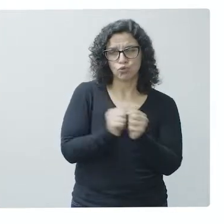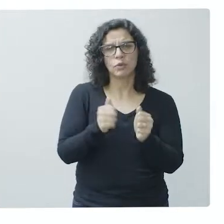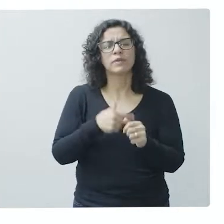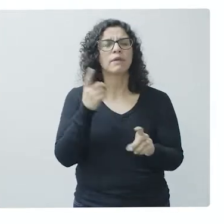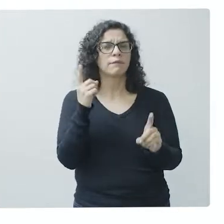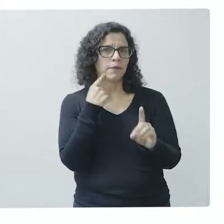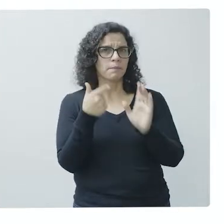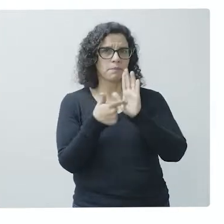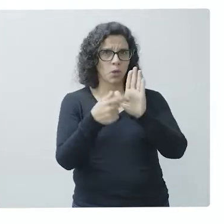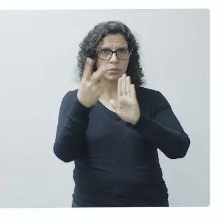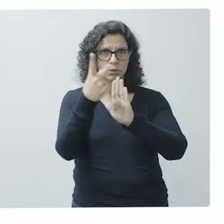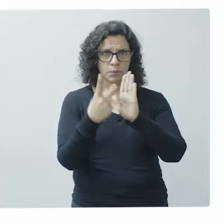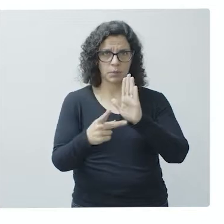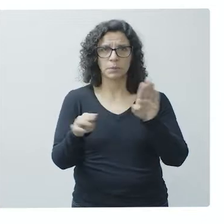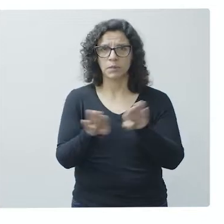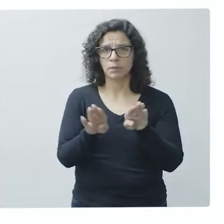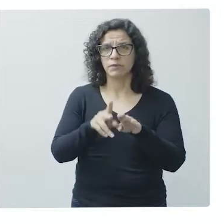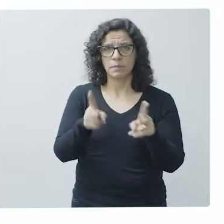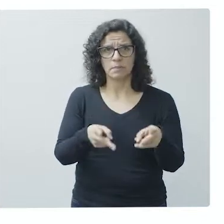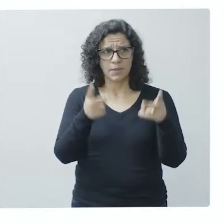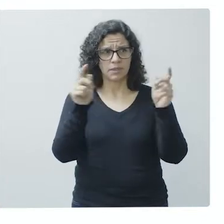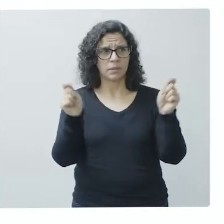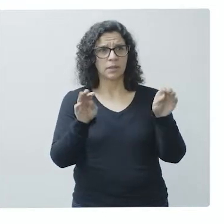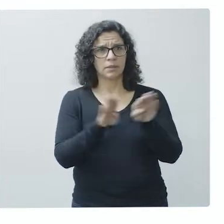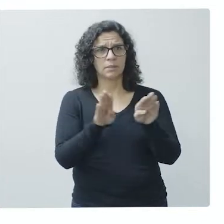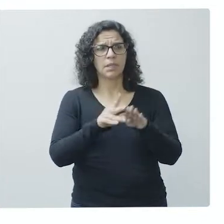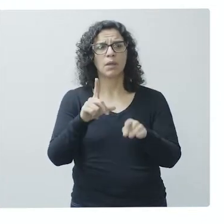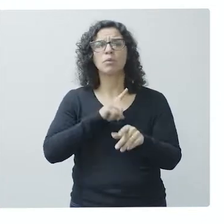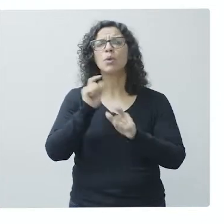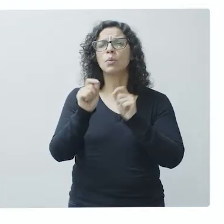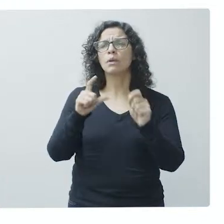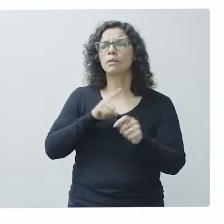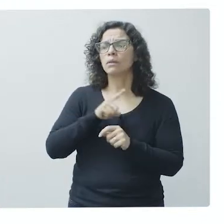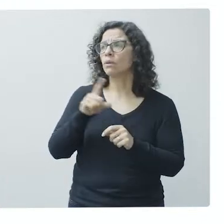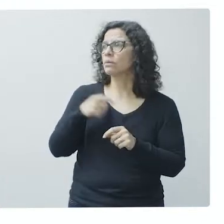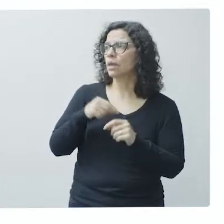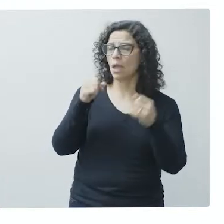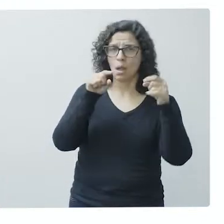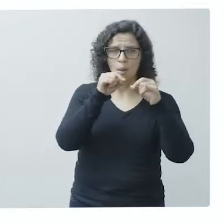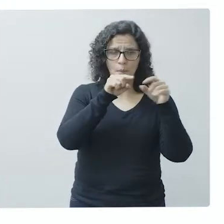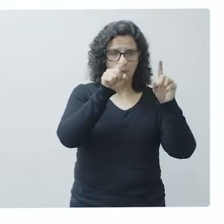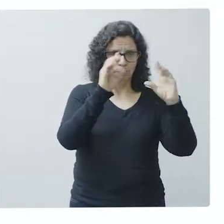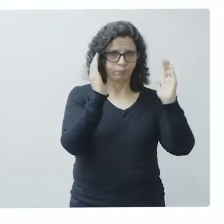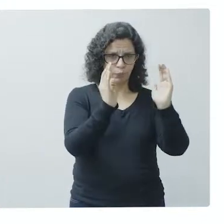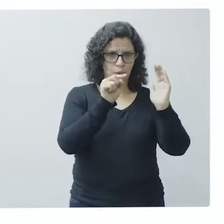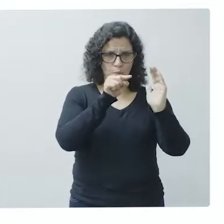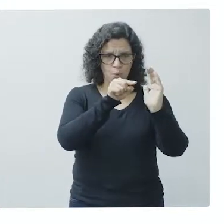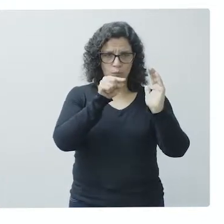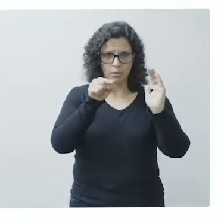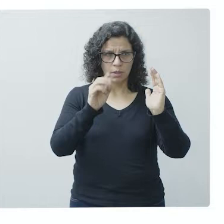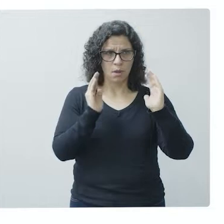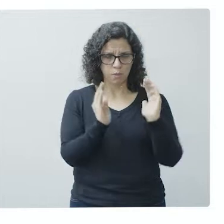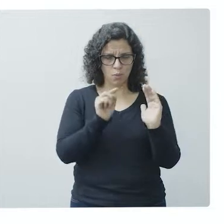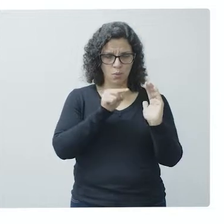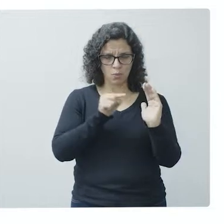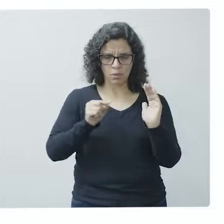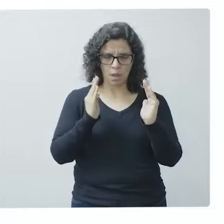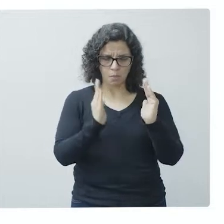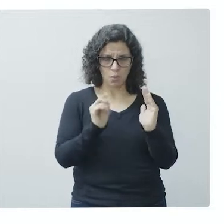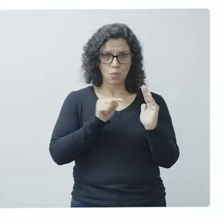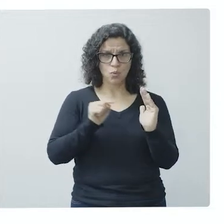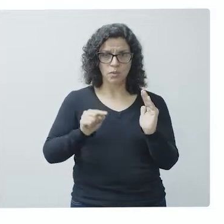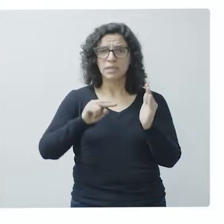que aparecem, porque vocês podem perceber que aqui eu tenho o quê? Eu tenho esses três pontinhos que estão ali entre